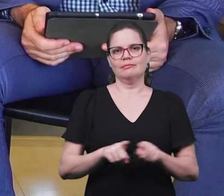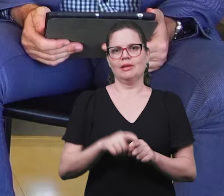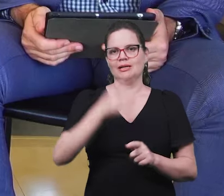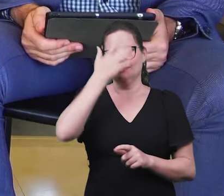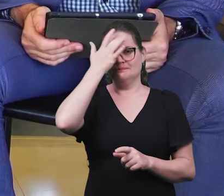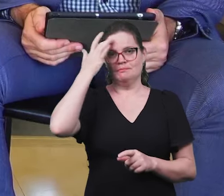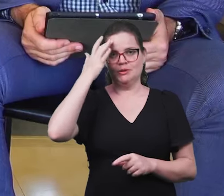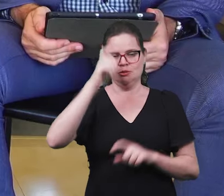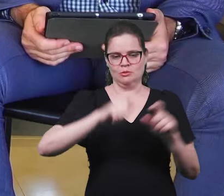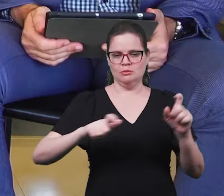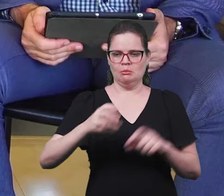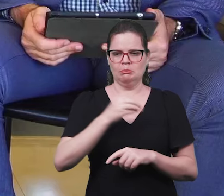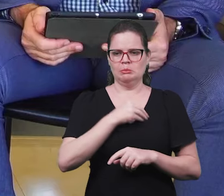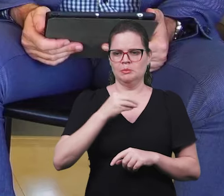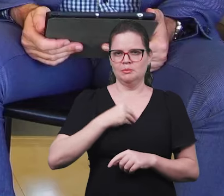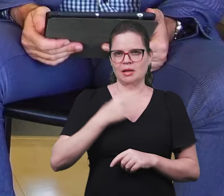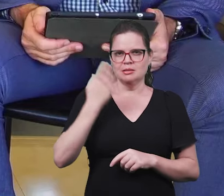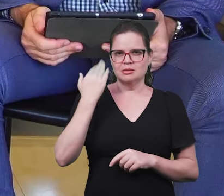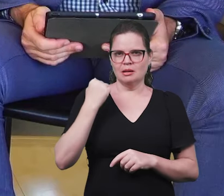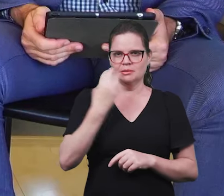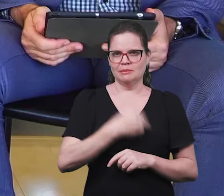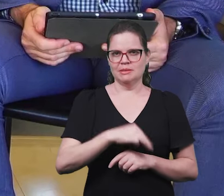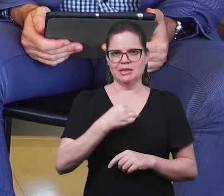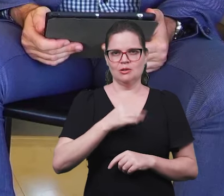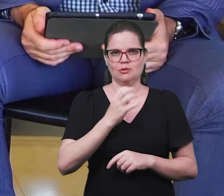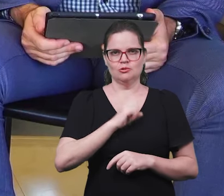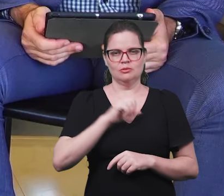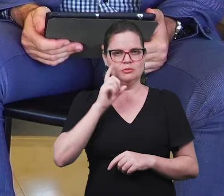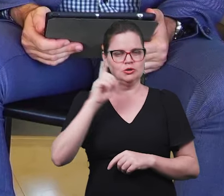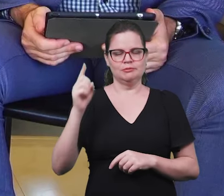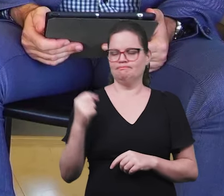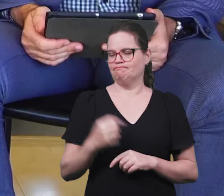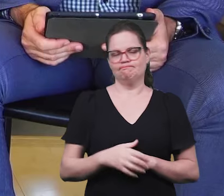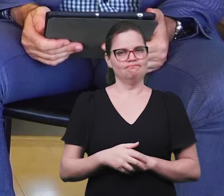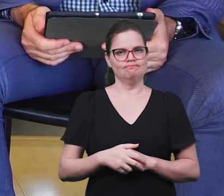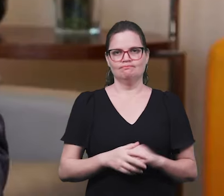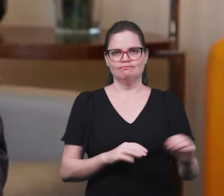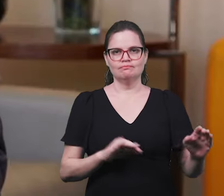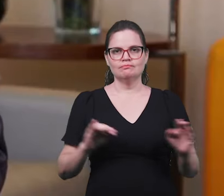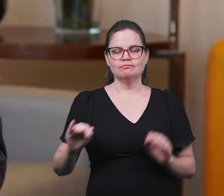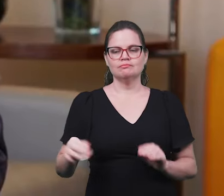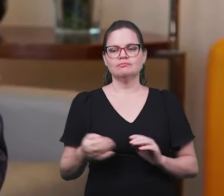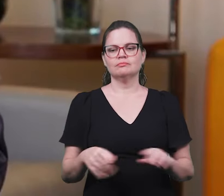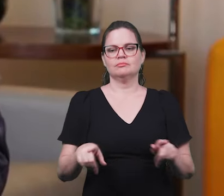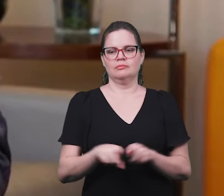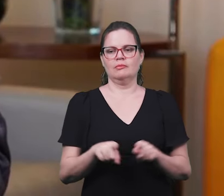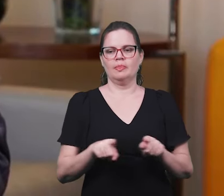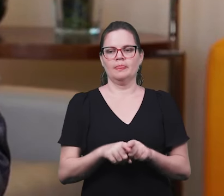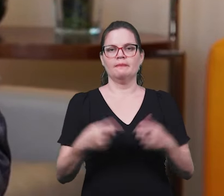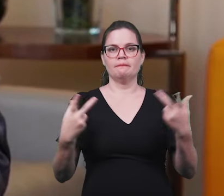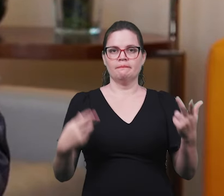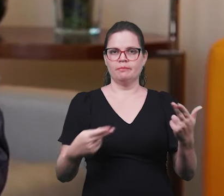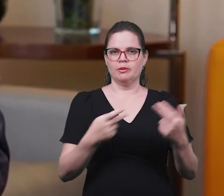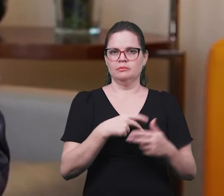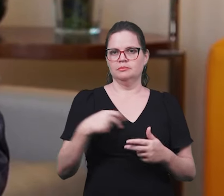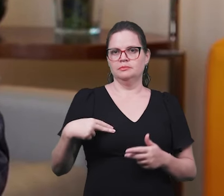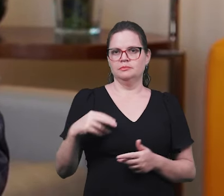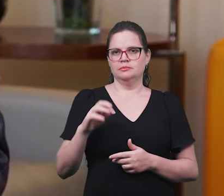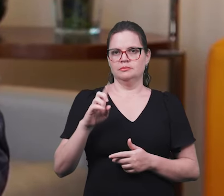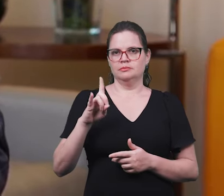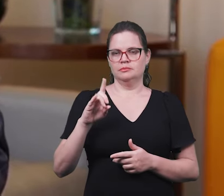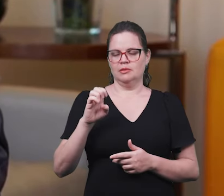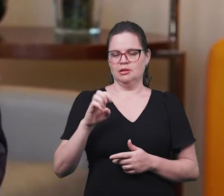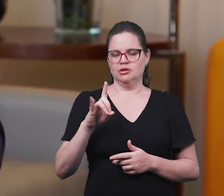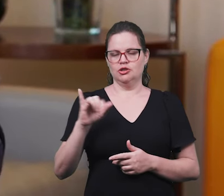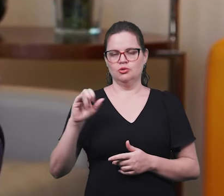ele não conhece a misericórdia, o amor de Deus, não é mesmo, pastor Fábio? É isso, né, que o pastor Edilson colocou,